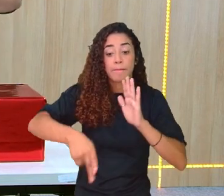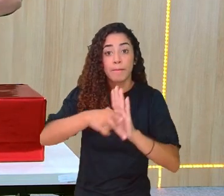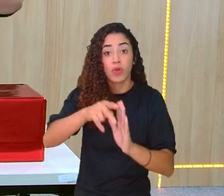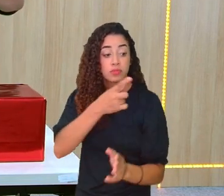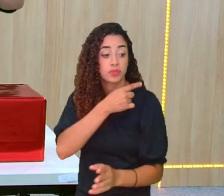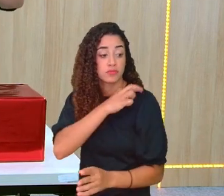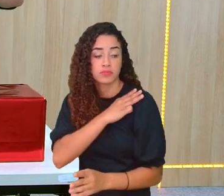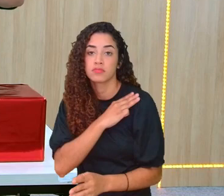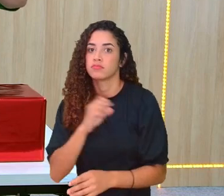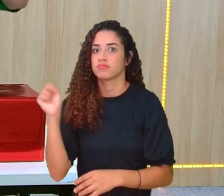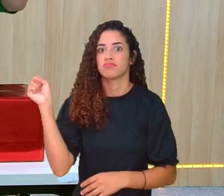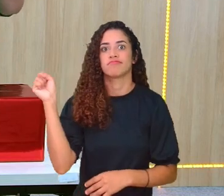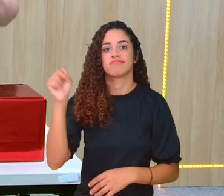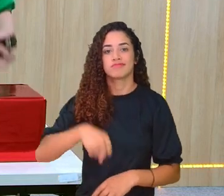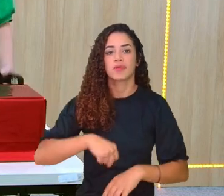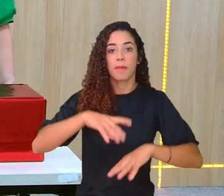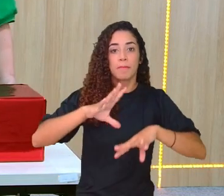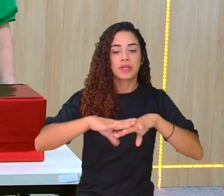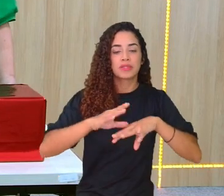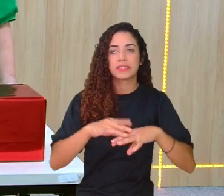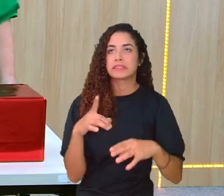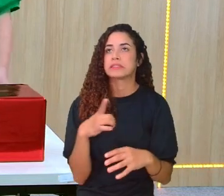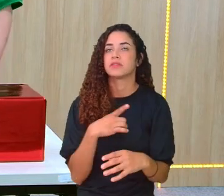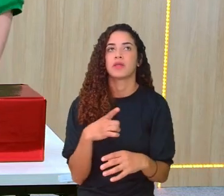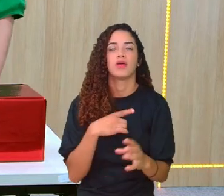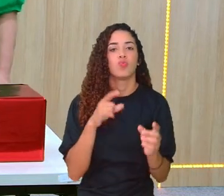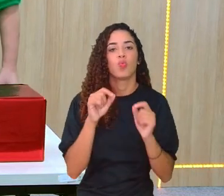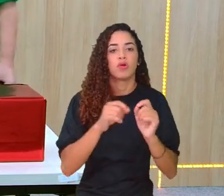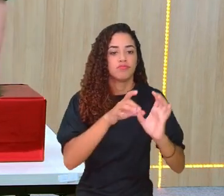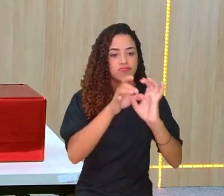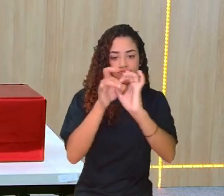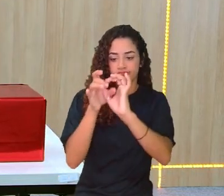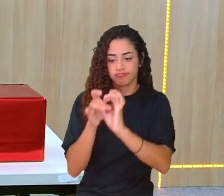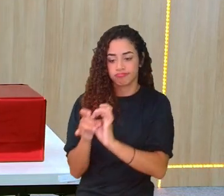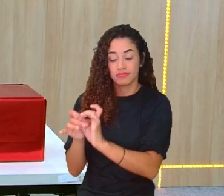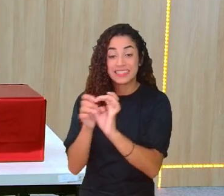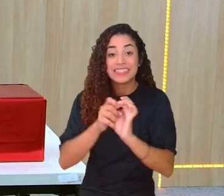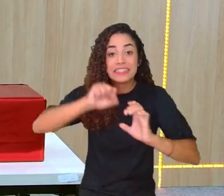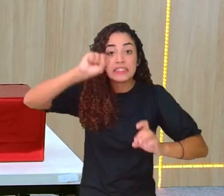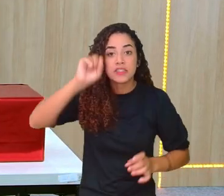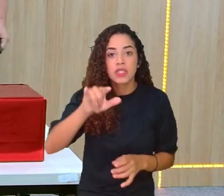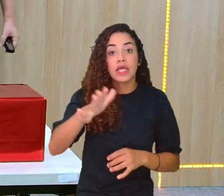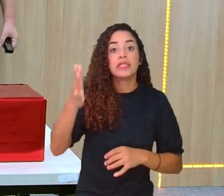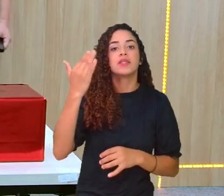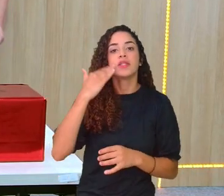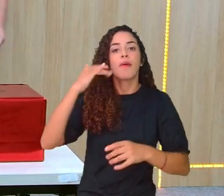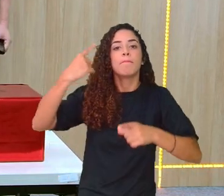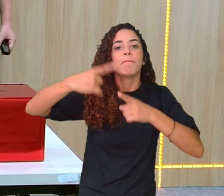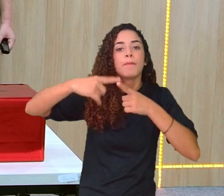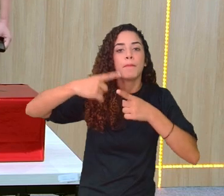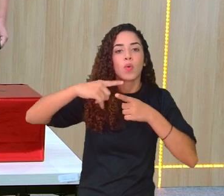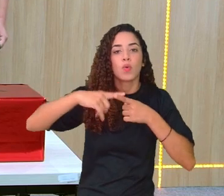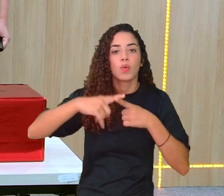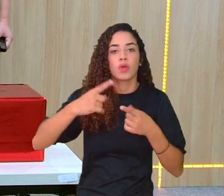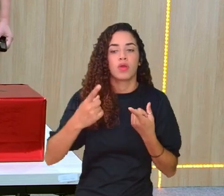matemática, ela está sempre interligada. Se você entendeu por que que a gente faz isso aqui,